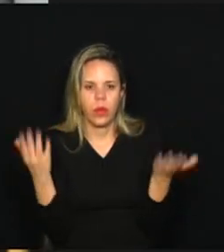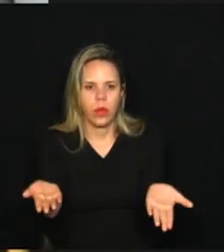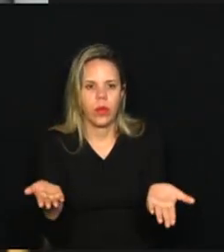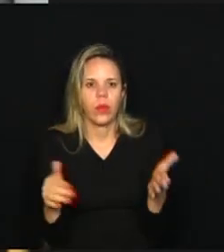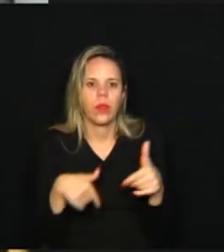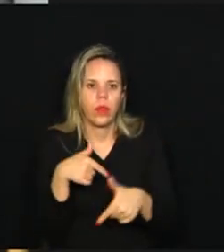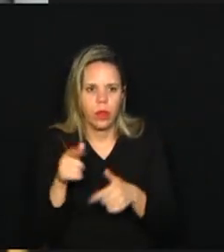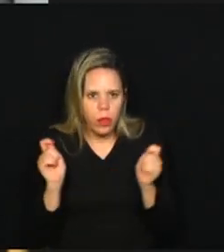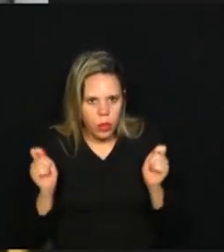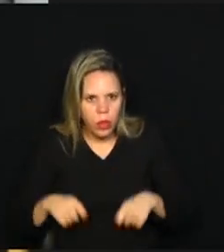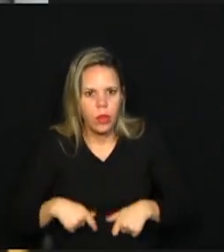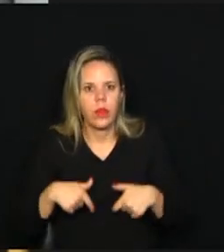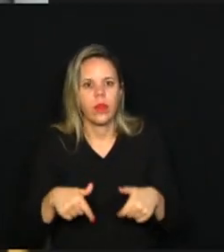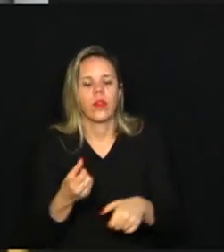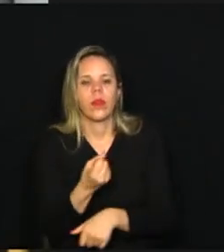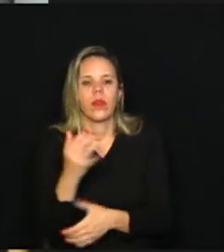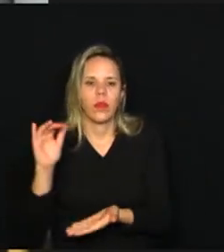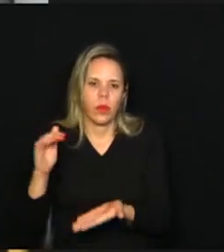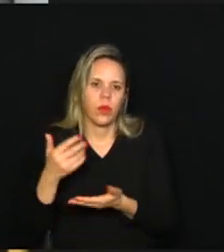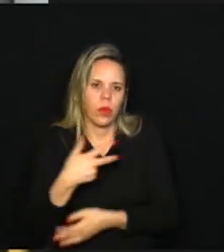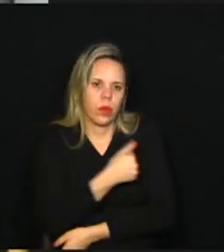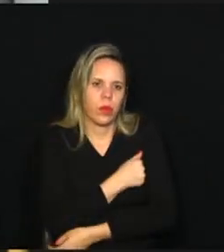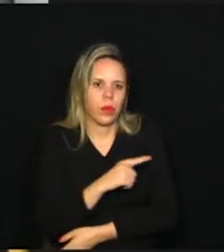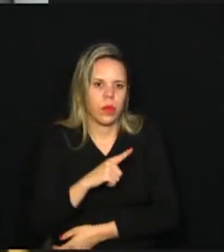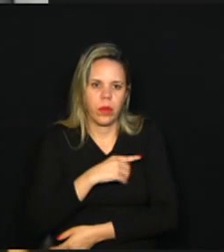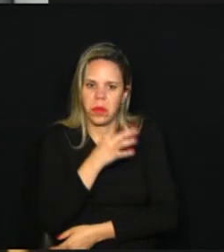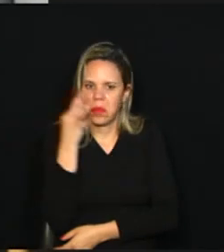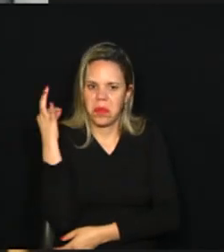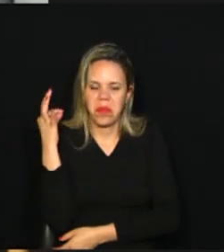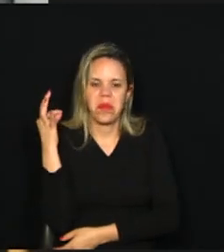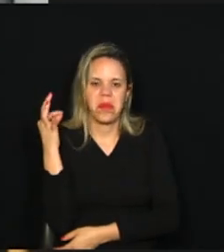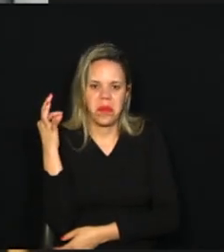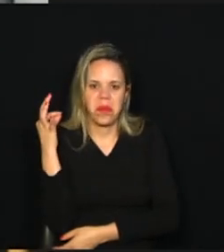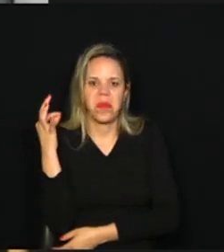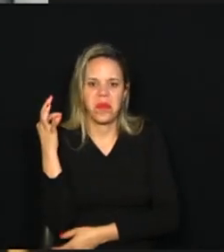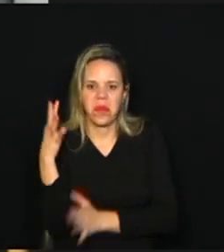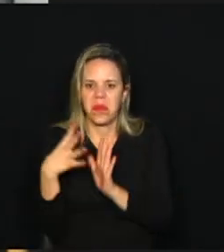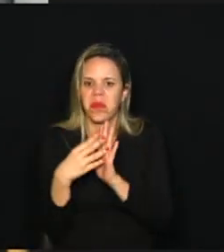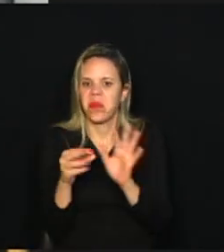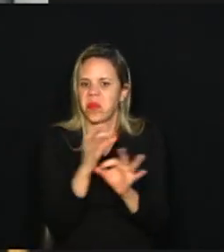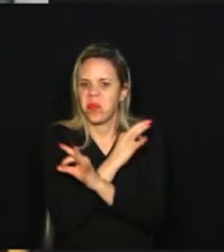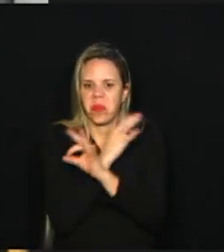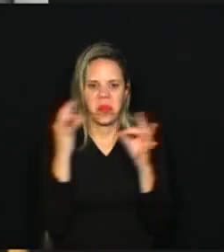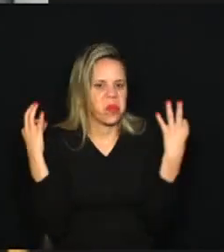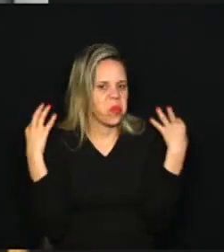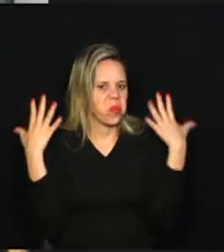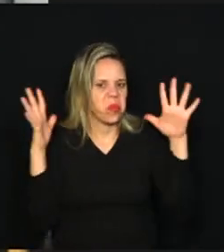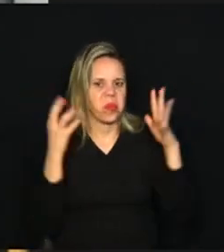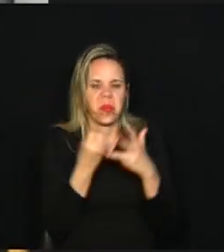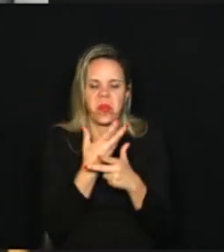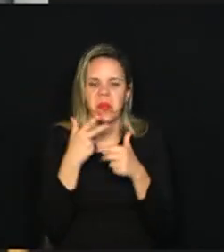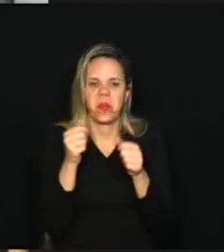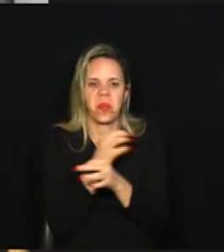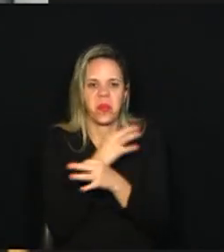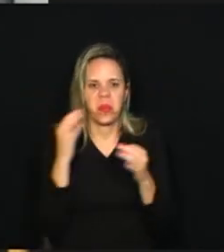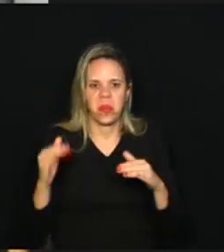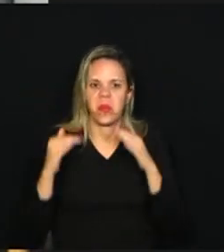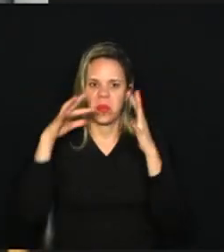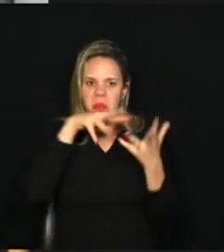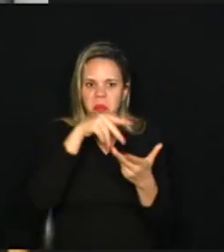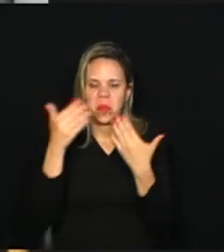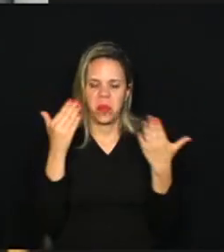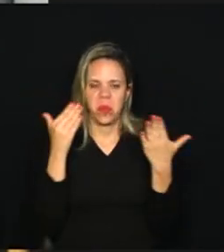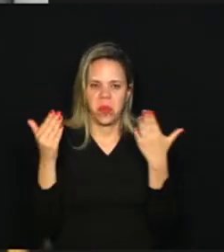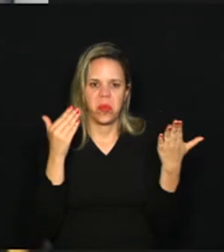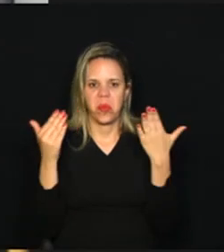do possível que a gente tem dose, Campinas acho que um modelo muito bom, talvez ao nível mundial, né?